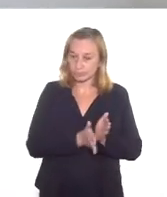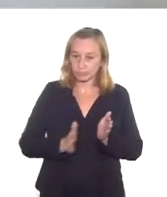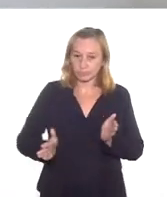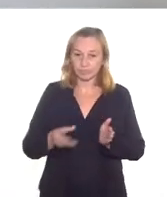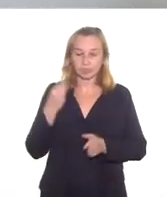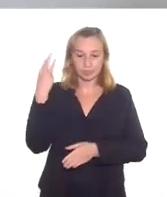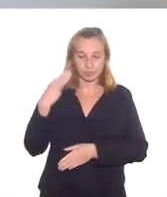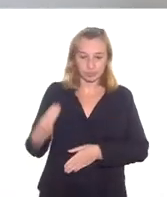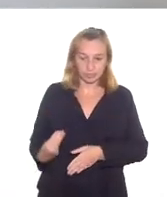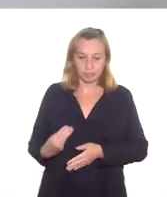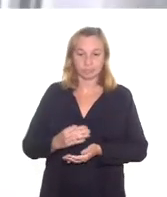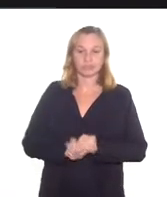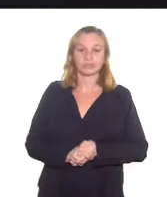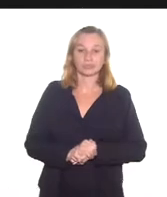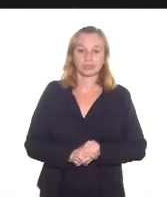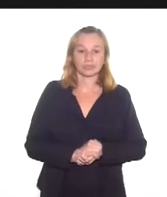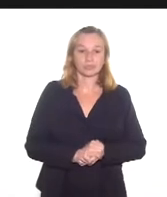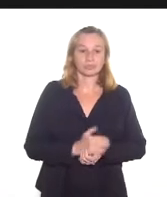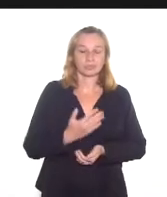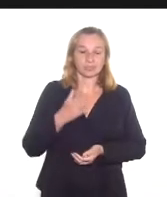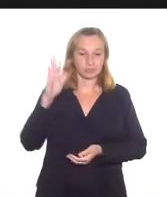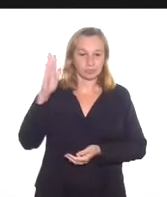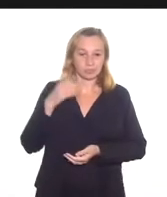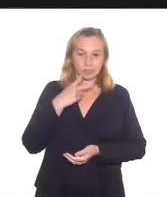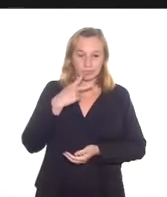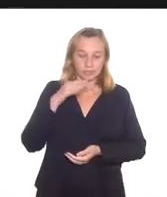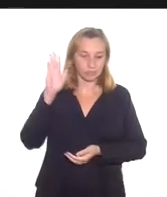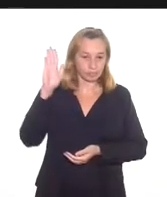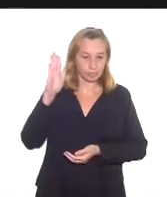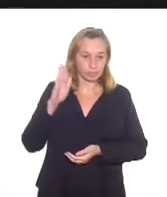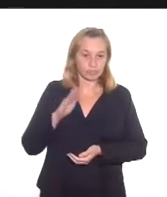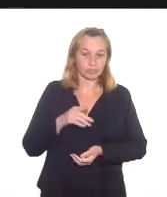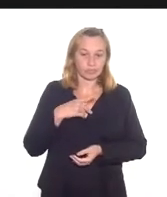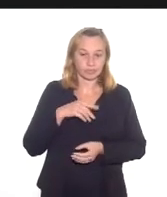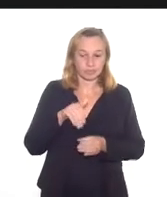que me foi pedido. Declaração de voto, presidente. Ok.